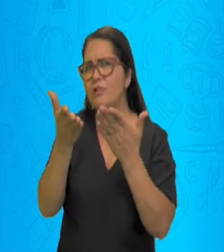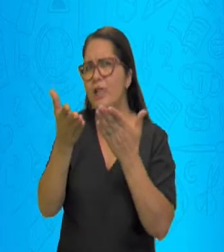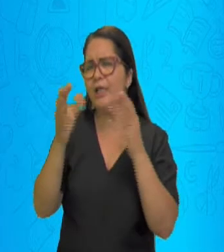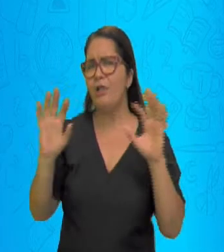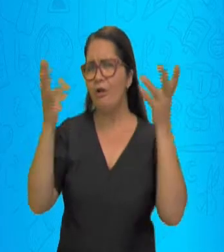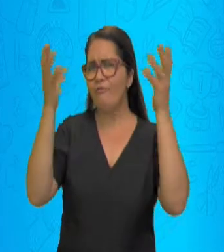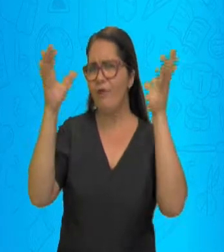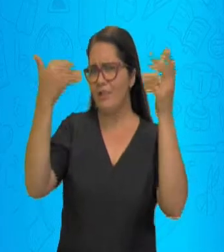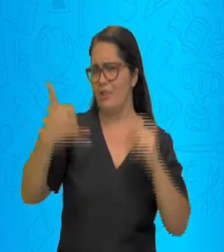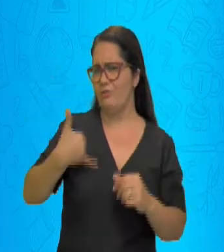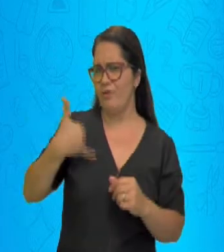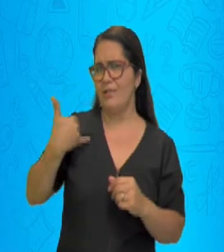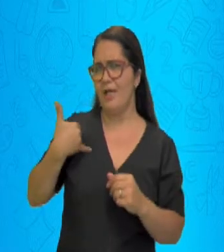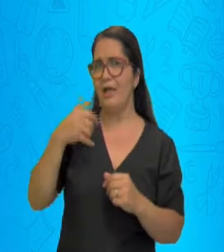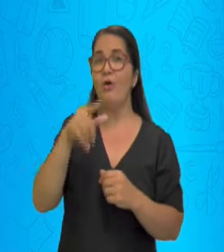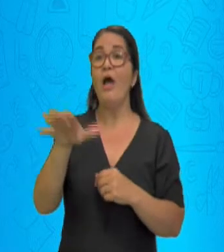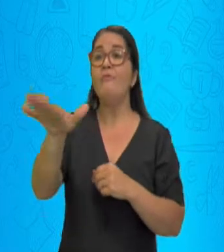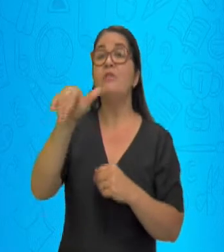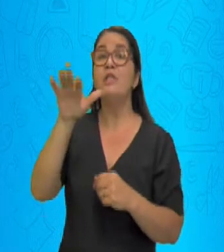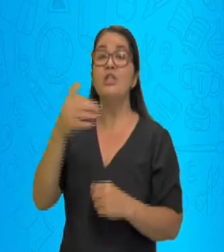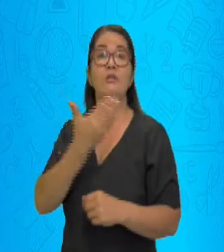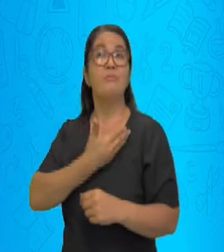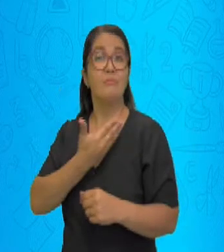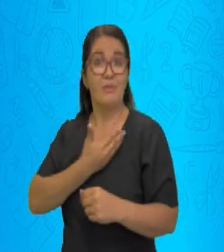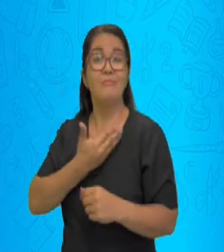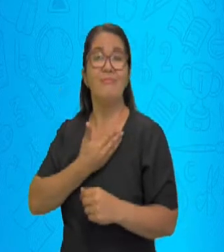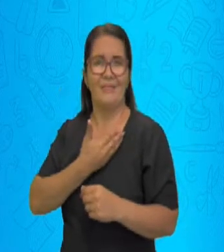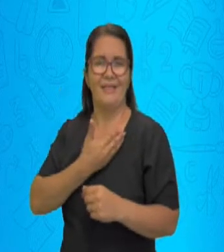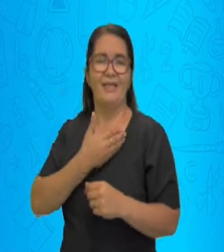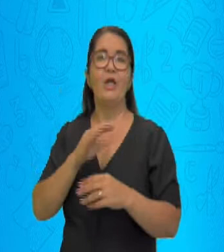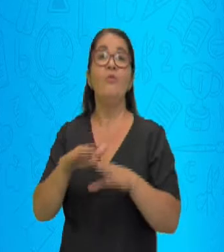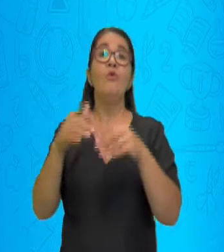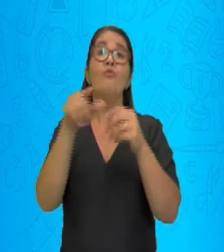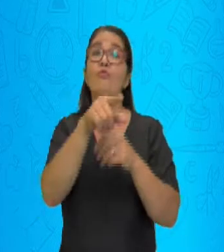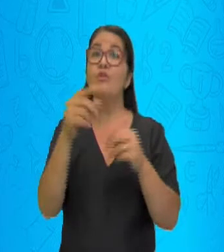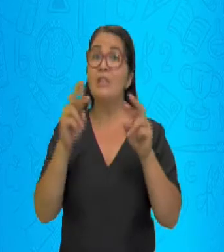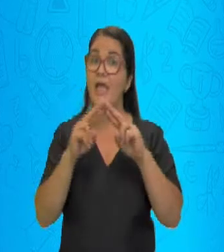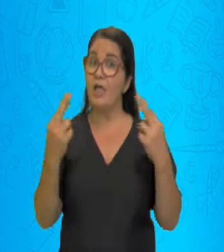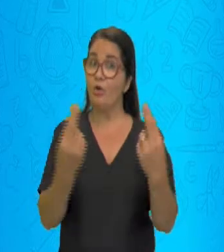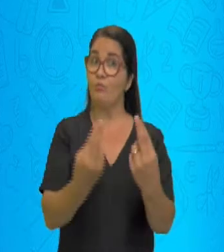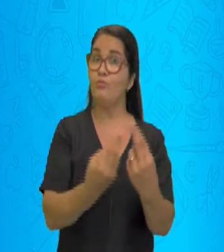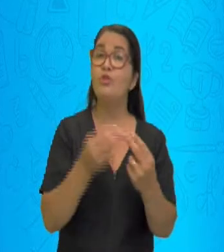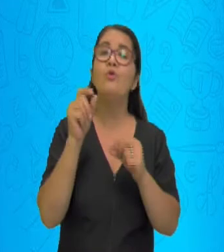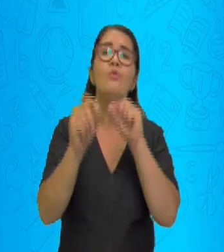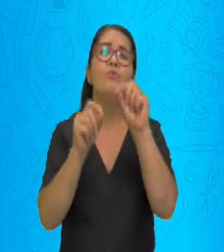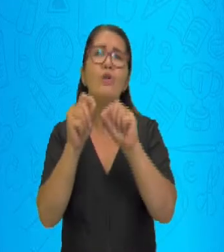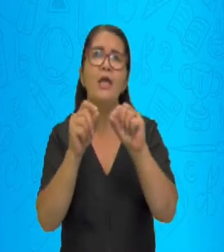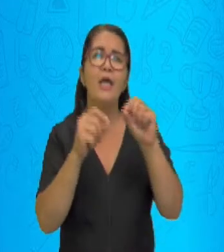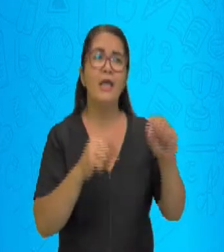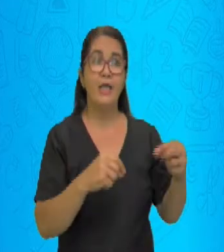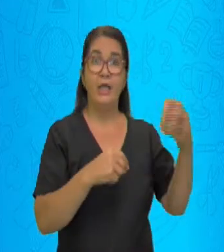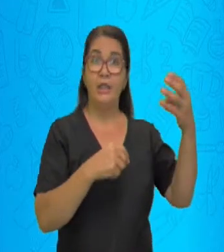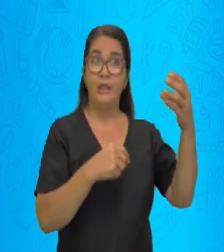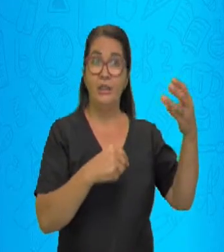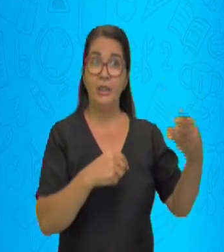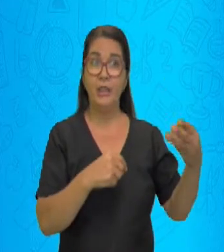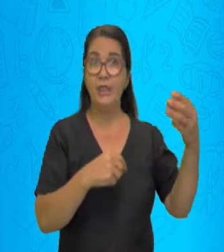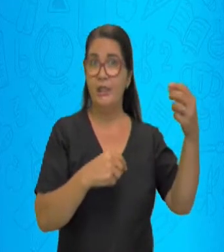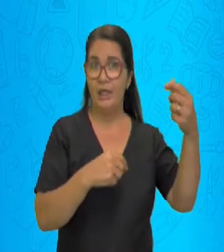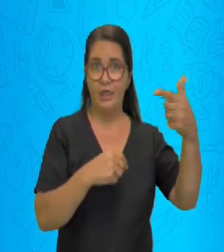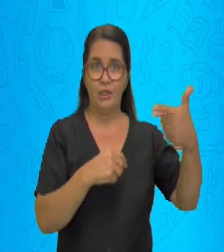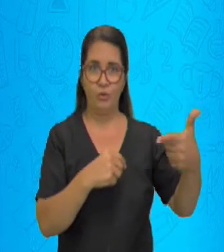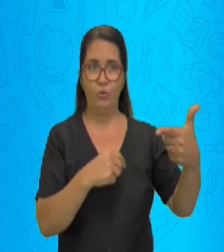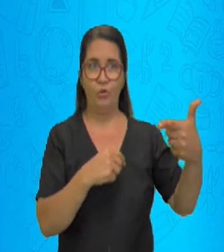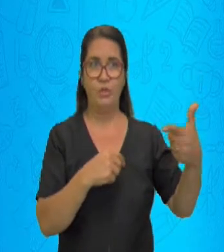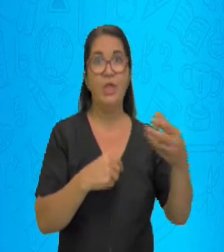reunir os seus colegas. Você reuniu 32 meninos e 28 meninas. Para saber o